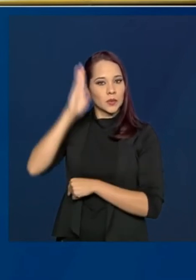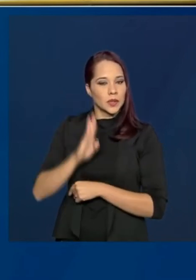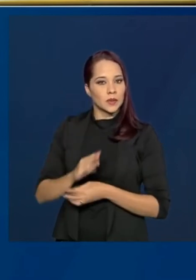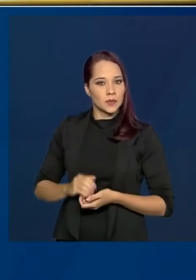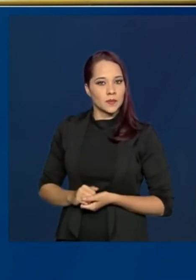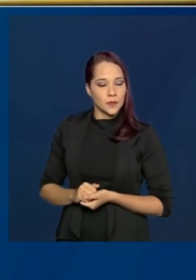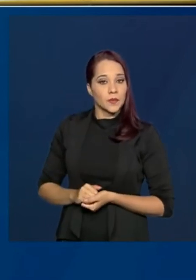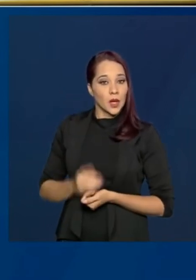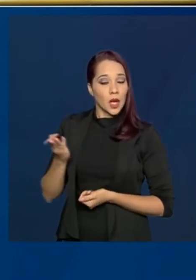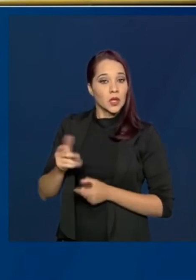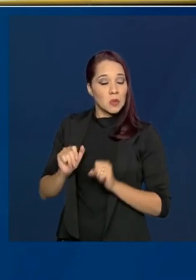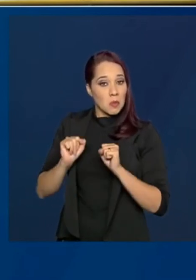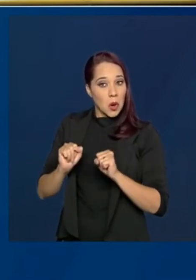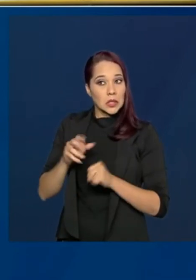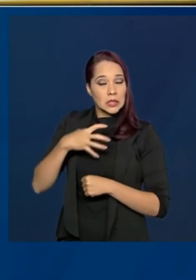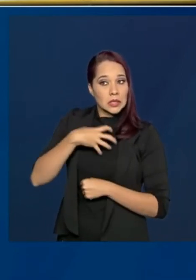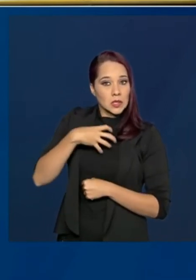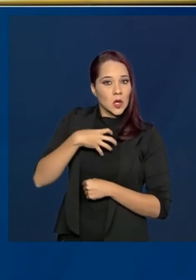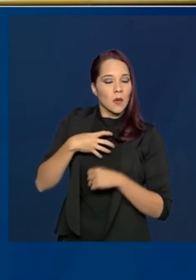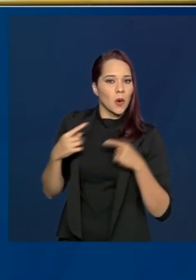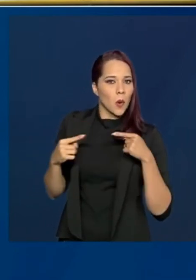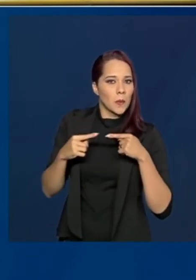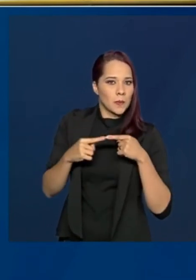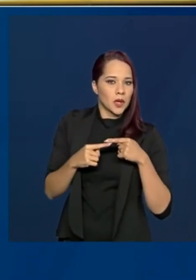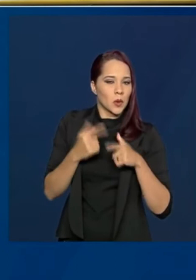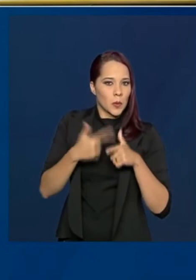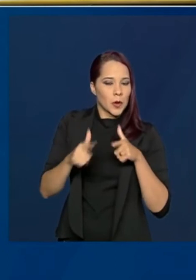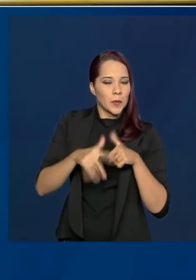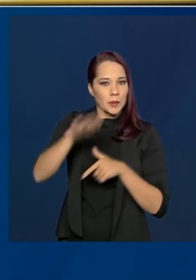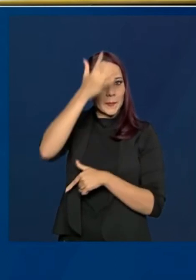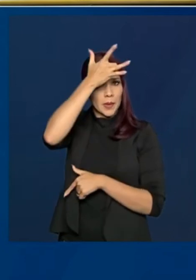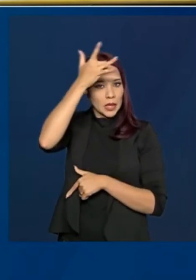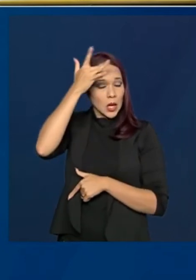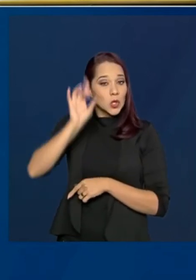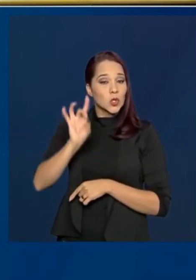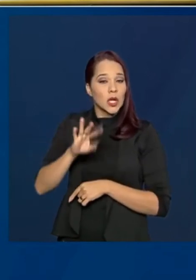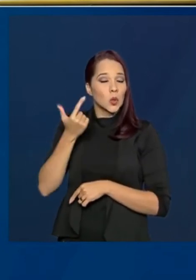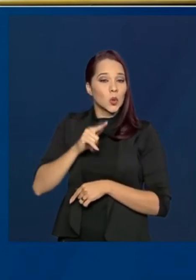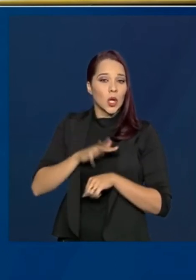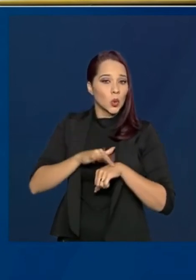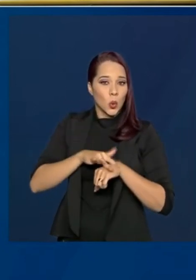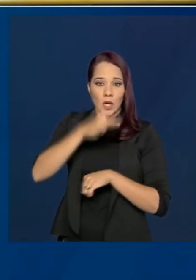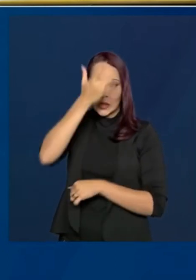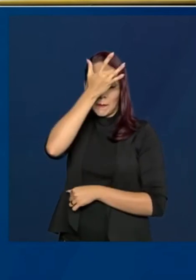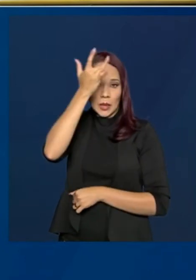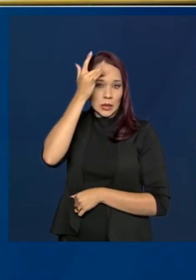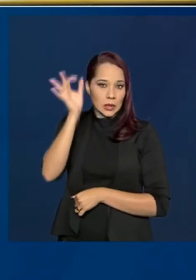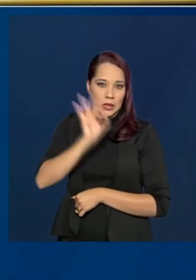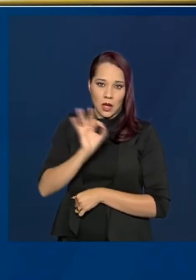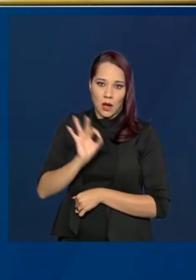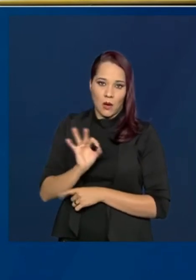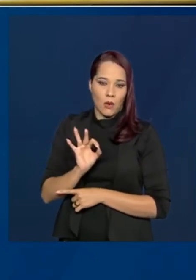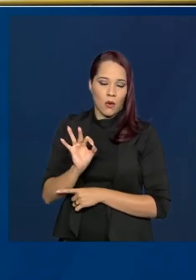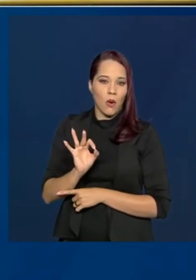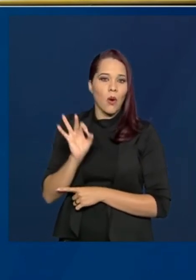seja, eles podem ter sintomas compatíveis com transtornos mentais, mas eles não têm doença mental que